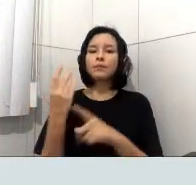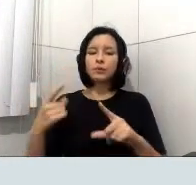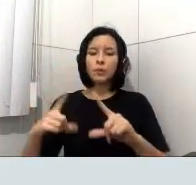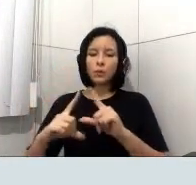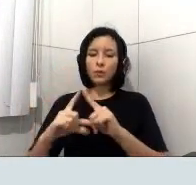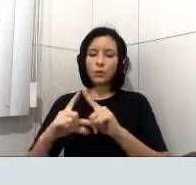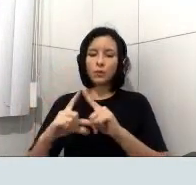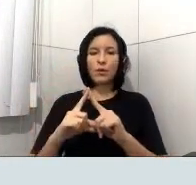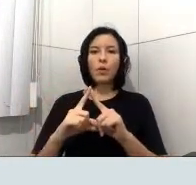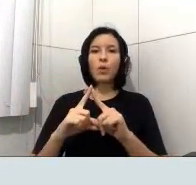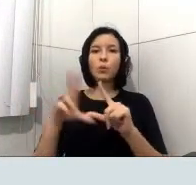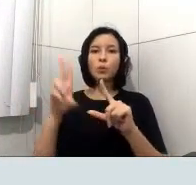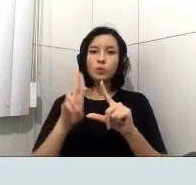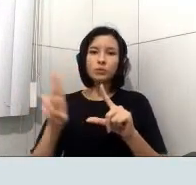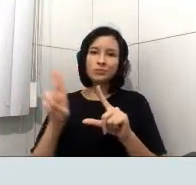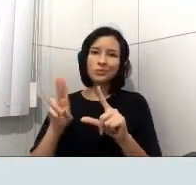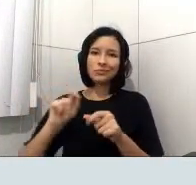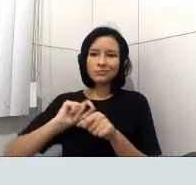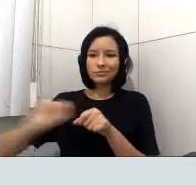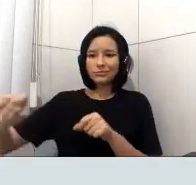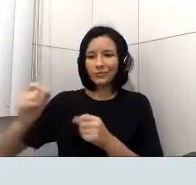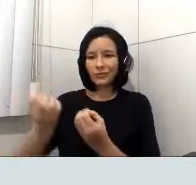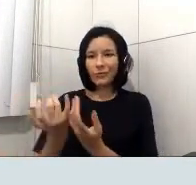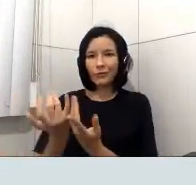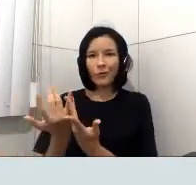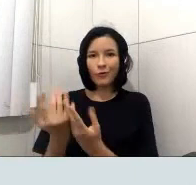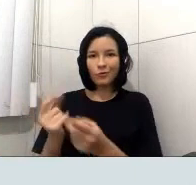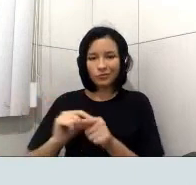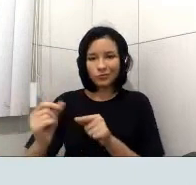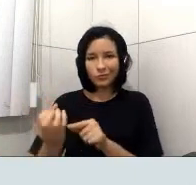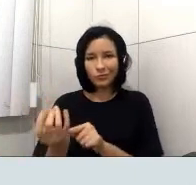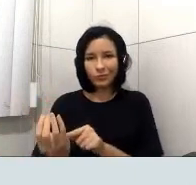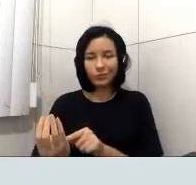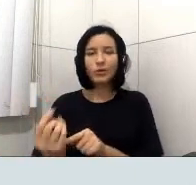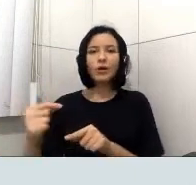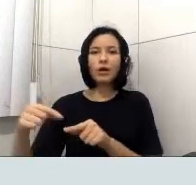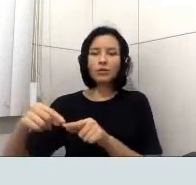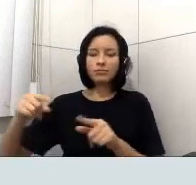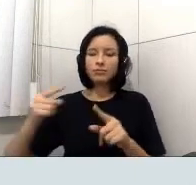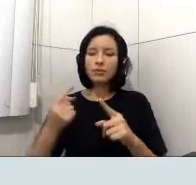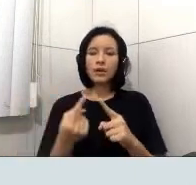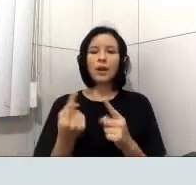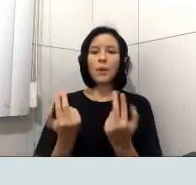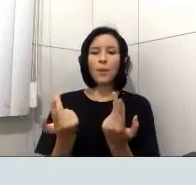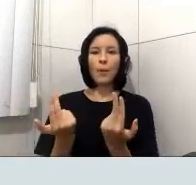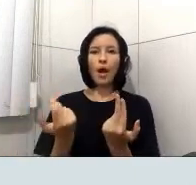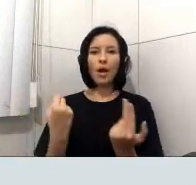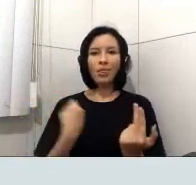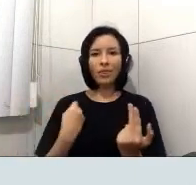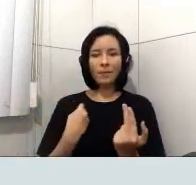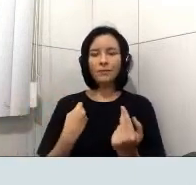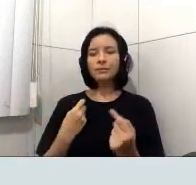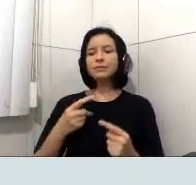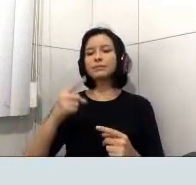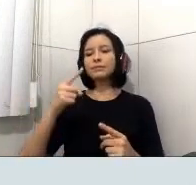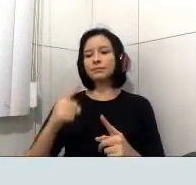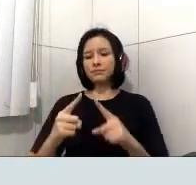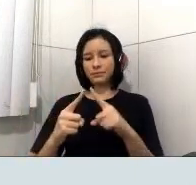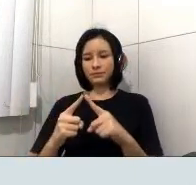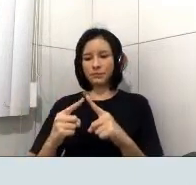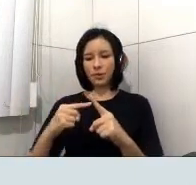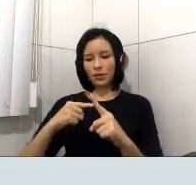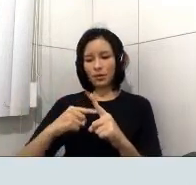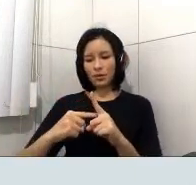palito de fósforos. E todos os palitos de fósforos, eles têm a mesma medida. E cada triângulo será construído